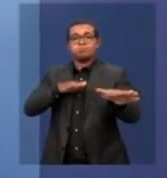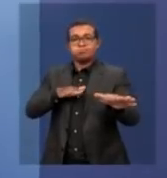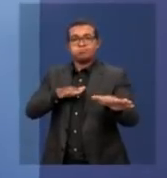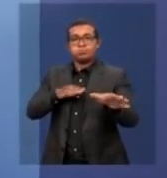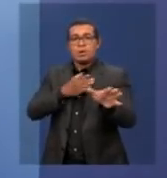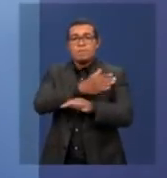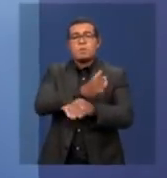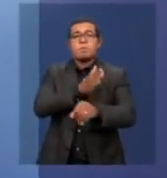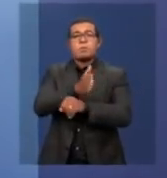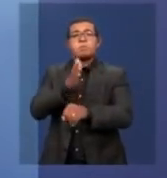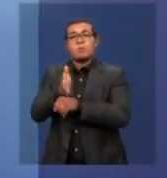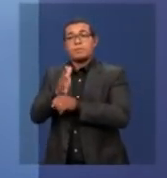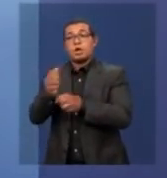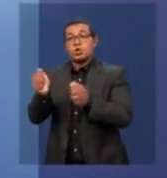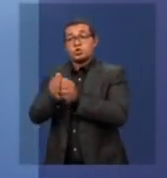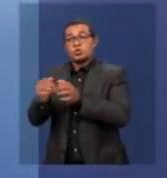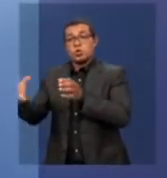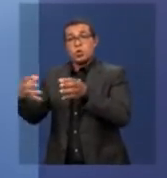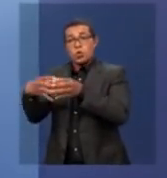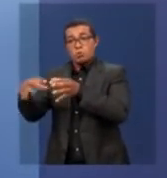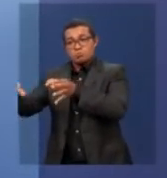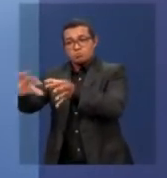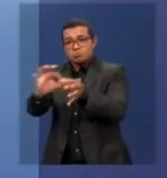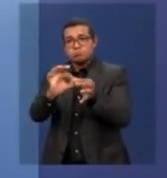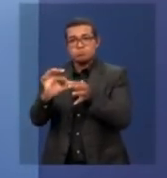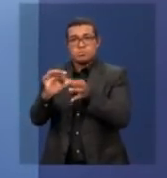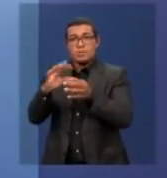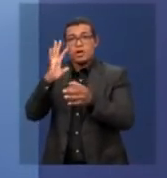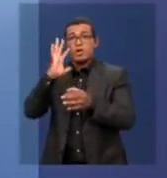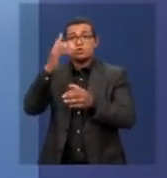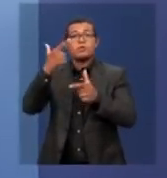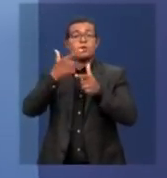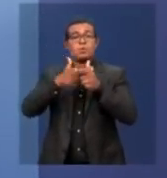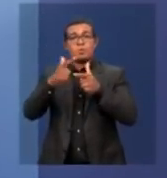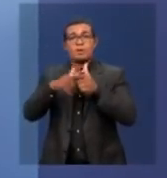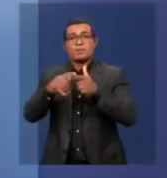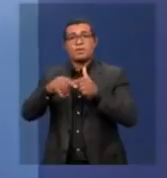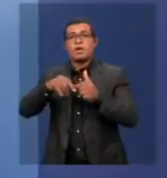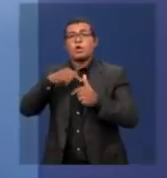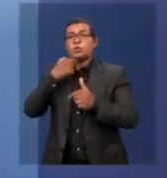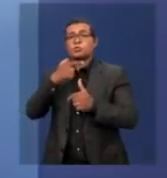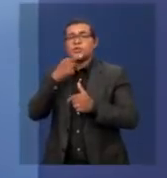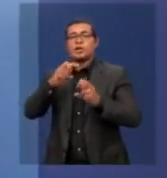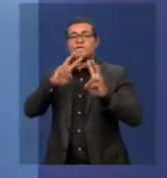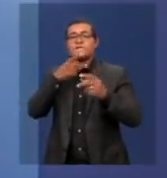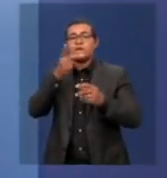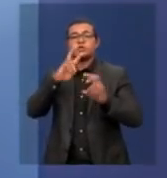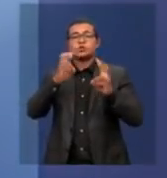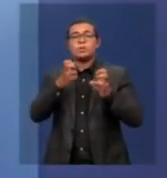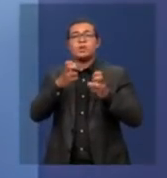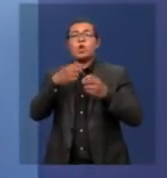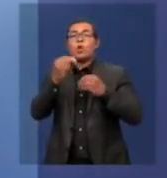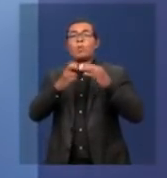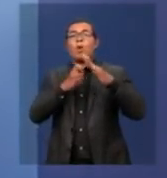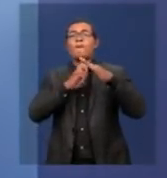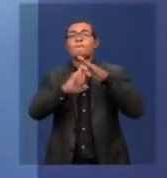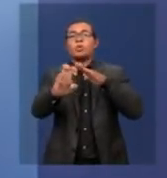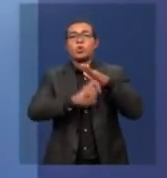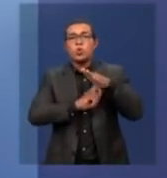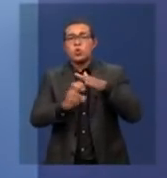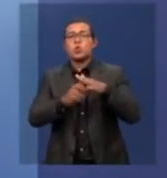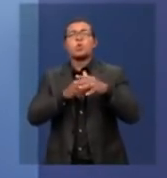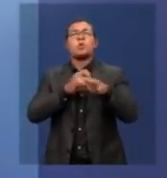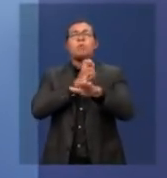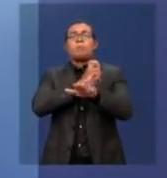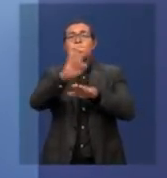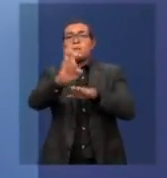solucionar o problema da mobilidade não se pode mais falar em brt metrô de superfície sem antes vamos chegar lá